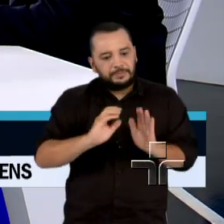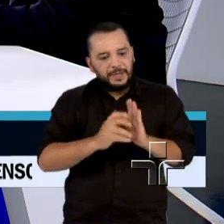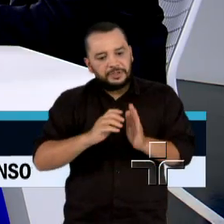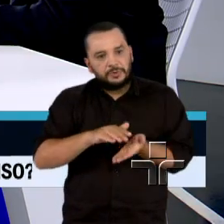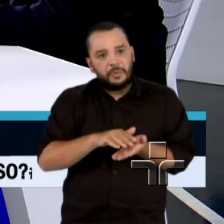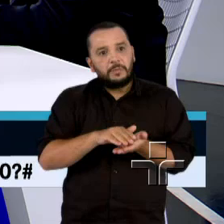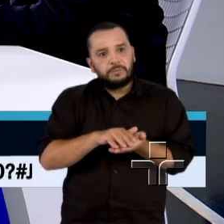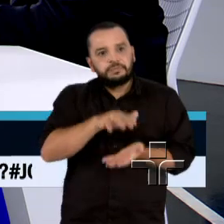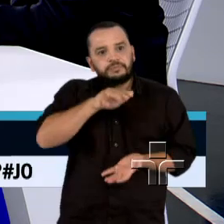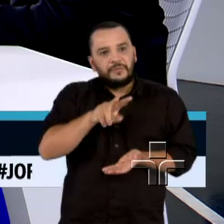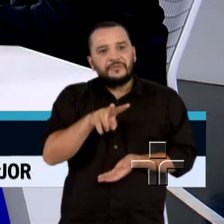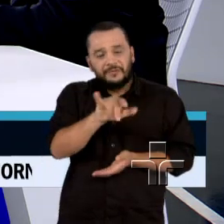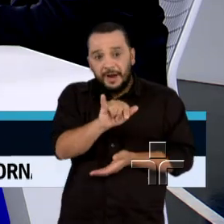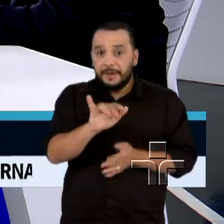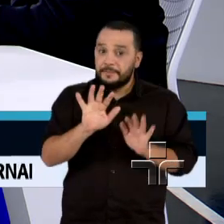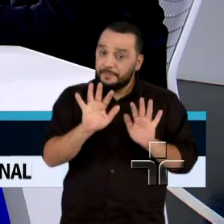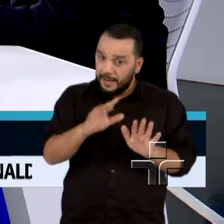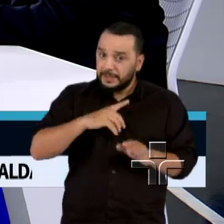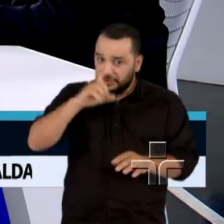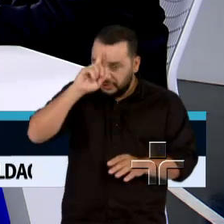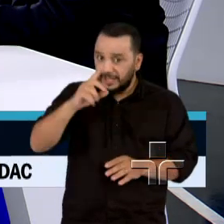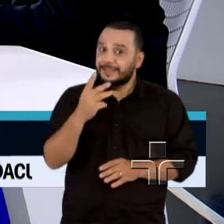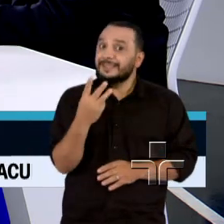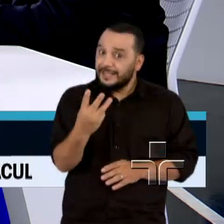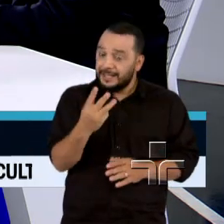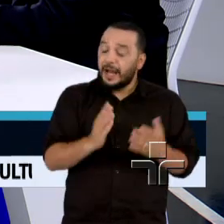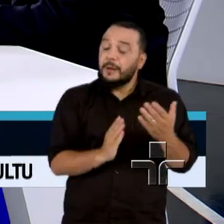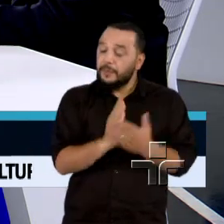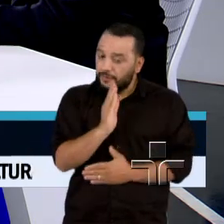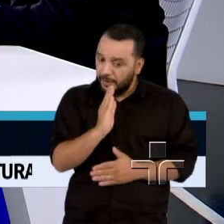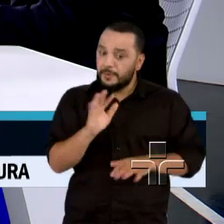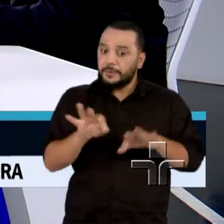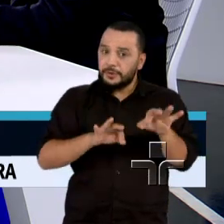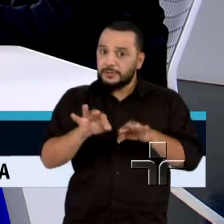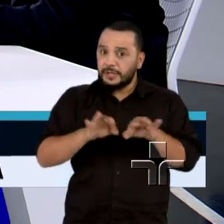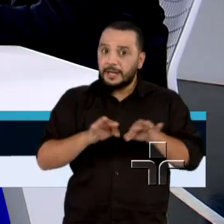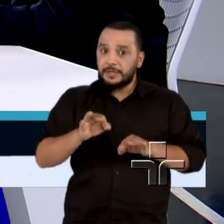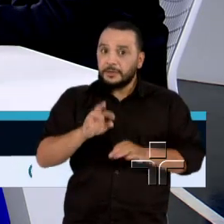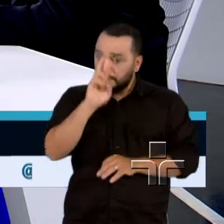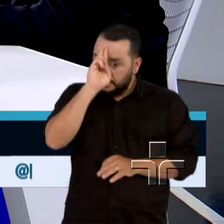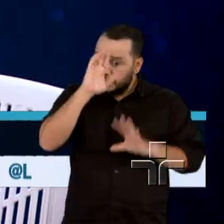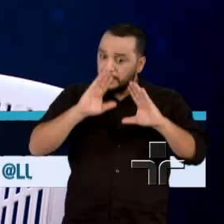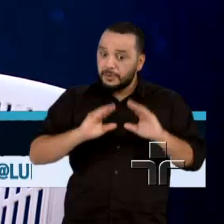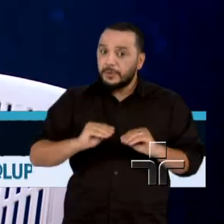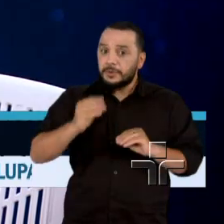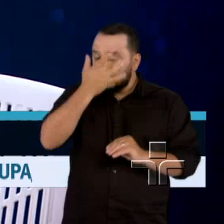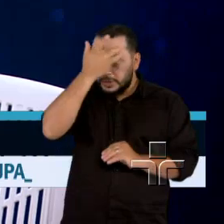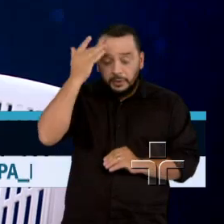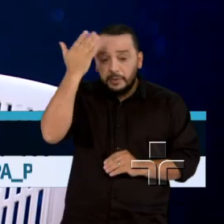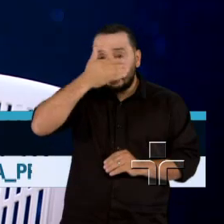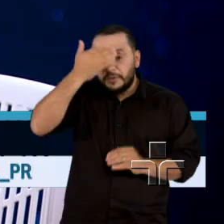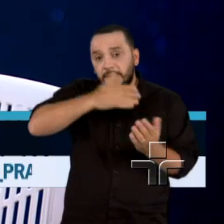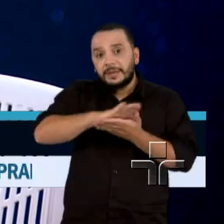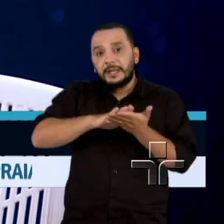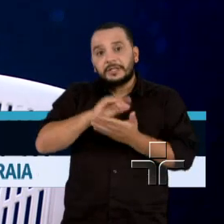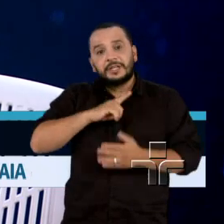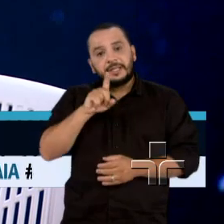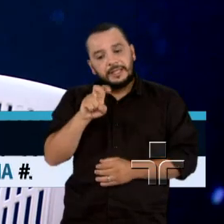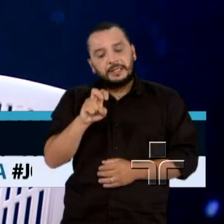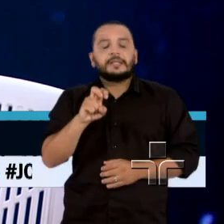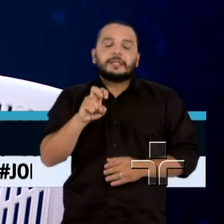dia 3, quando eles aprovaram esse projeto por volta da meia-noite, na surdina, sem ninguém saber, 15 partidos, entre eles o